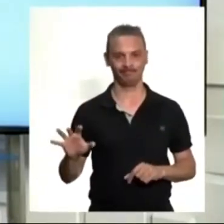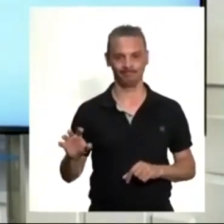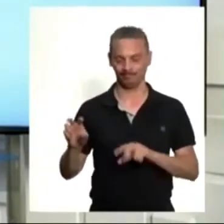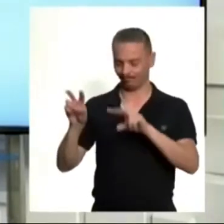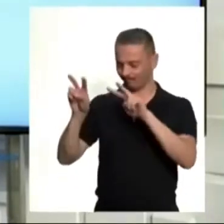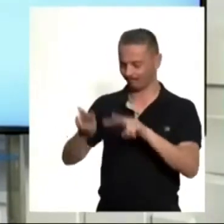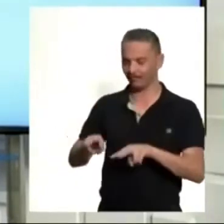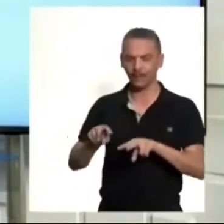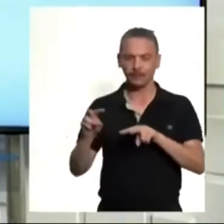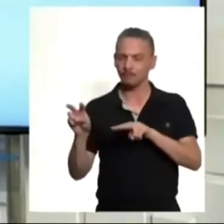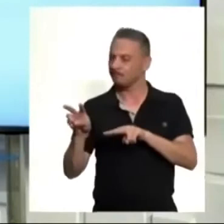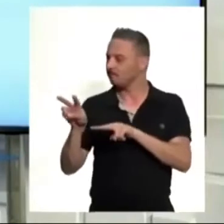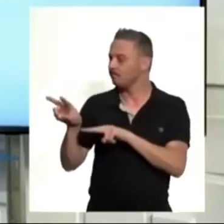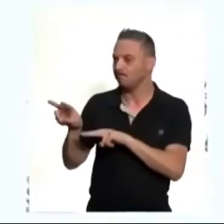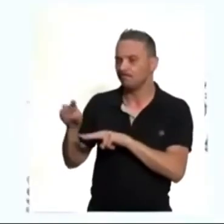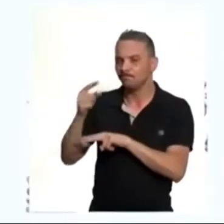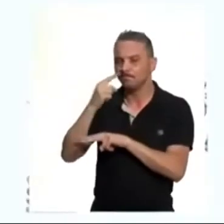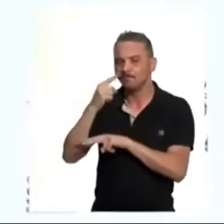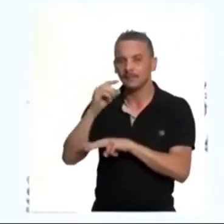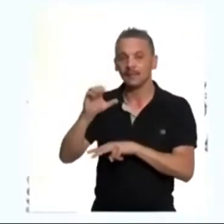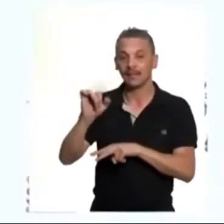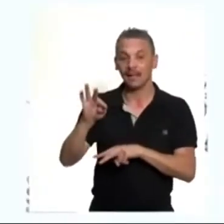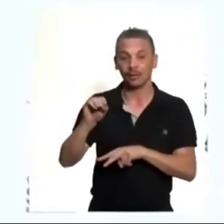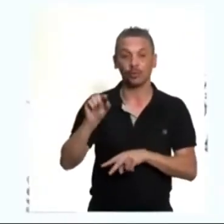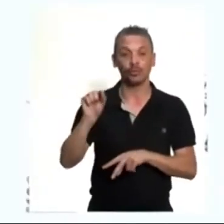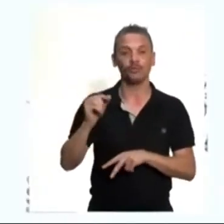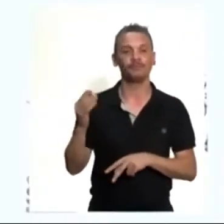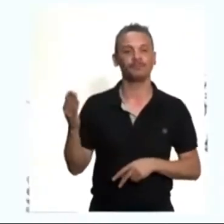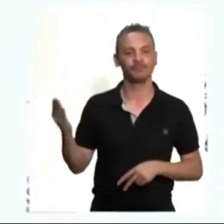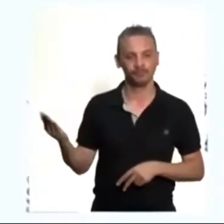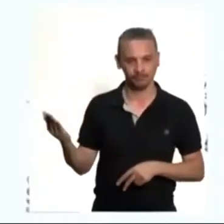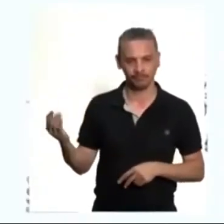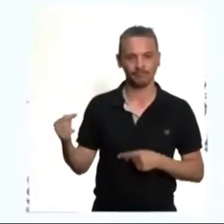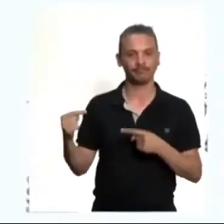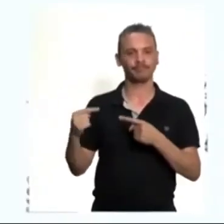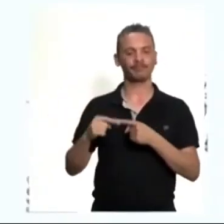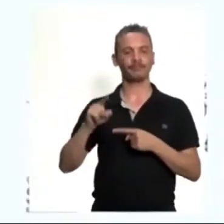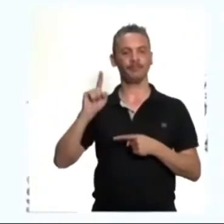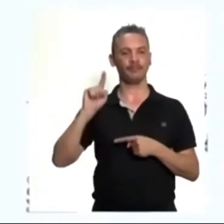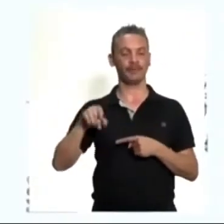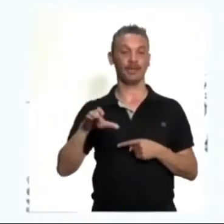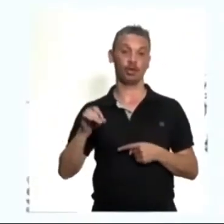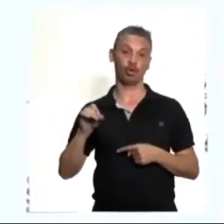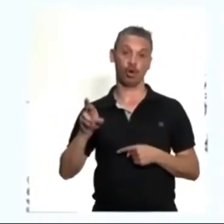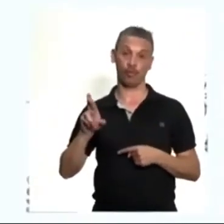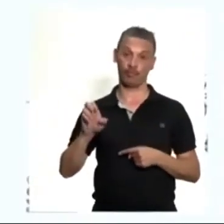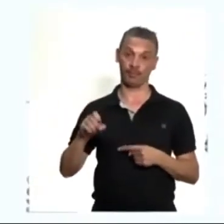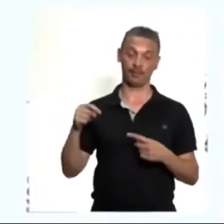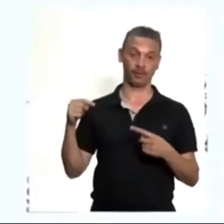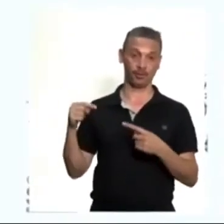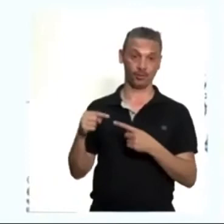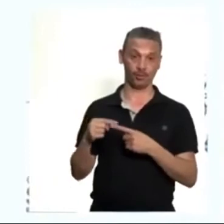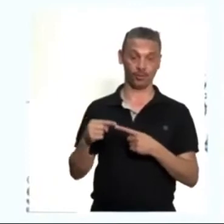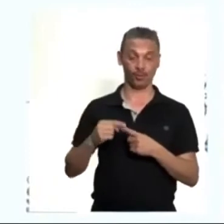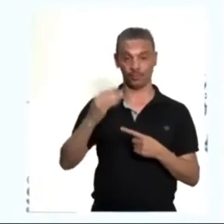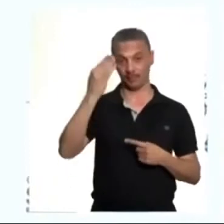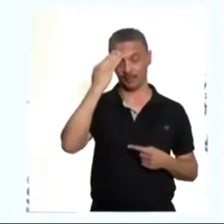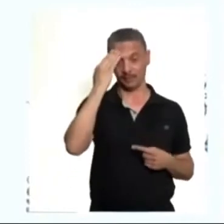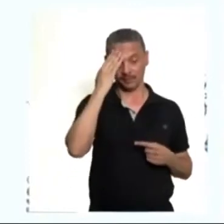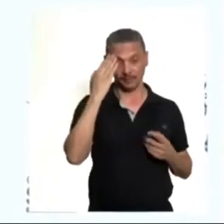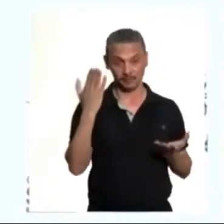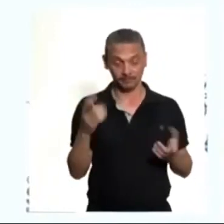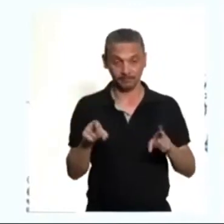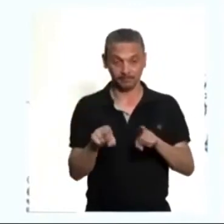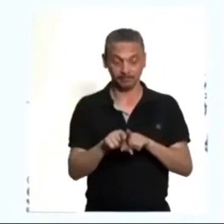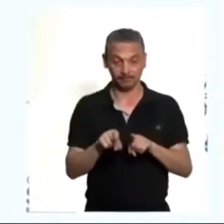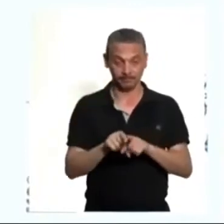esses potenciais, quem é o cátodo. Então eu já estou percebendo aqui que o cátodo realmente é o cobre. Lembra da nossa pilha que o cátodo era o cobre e o zinco era o